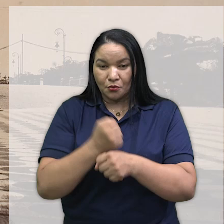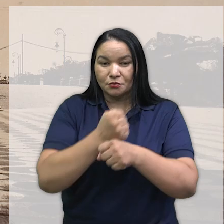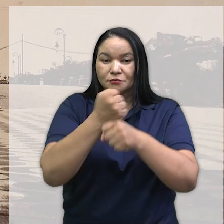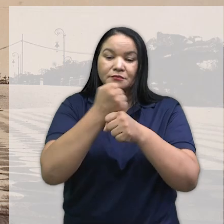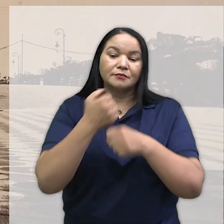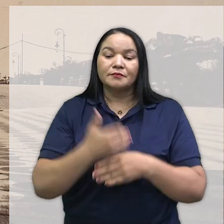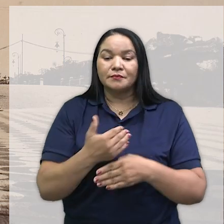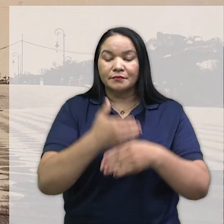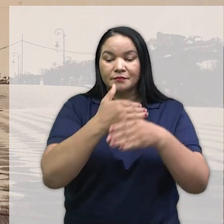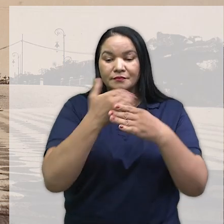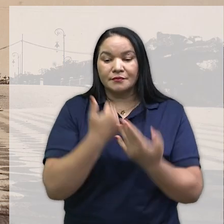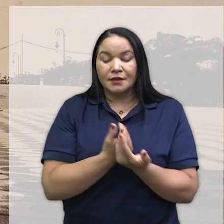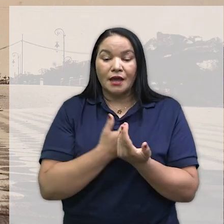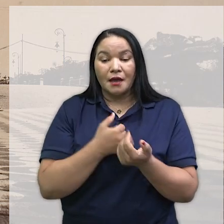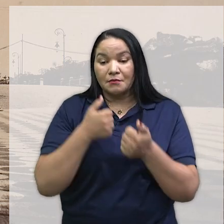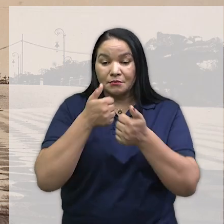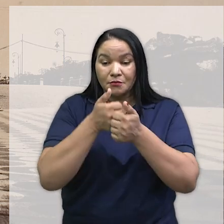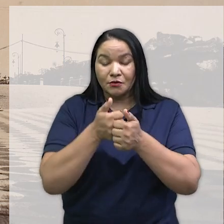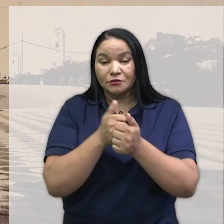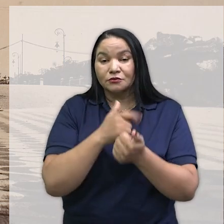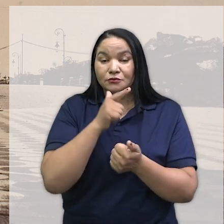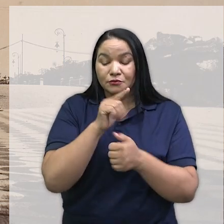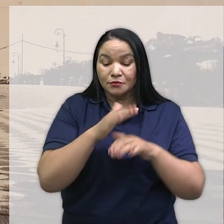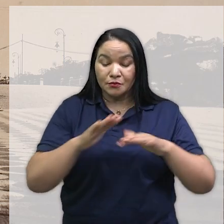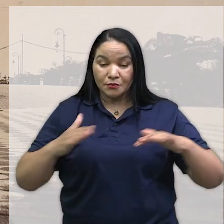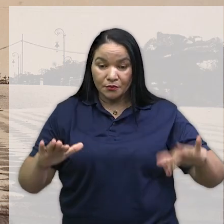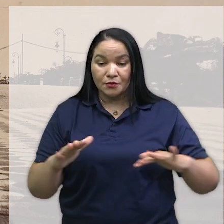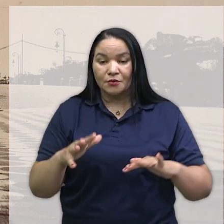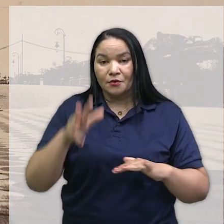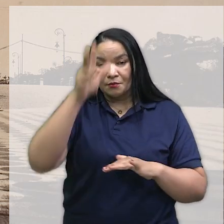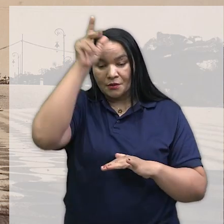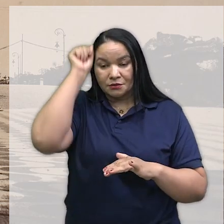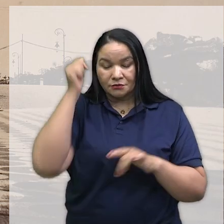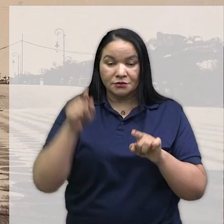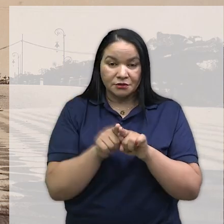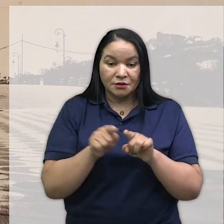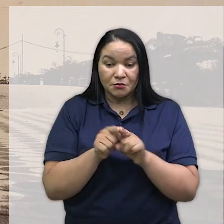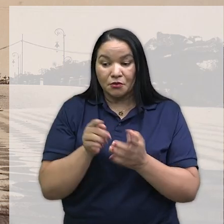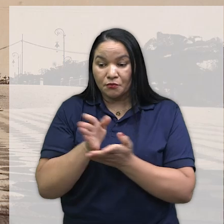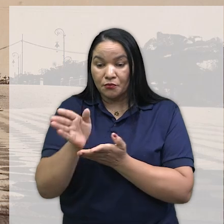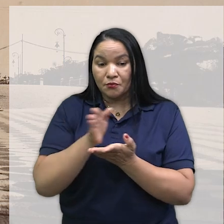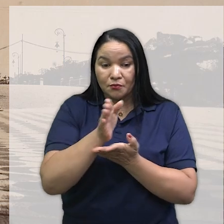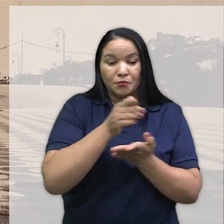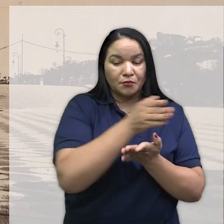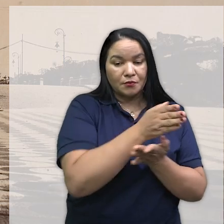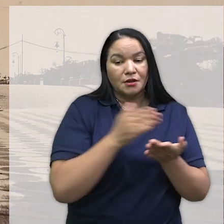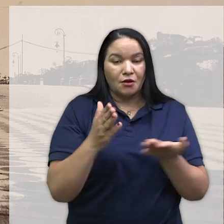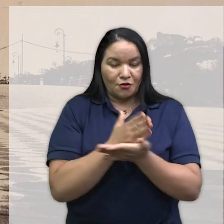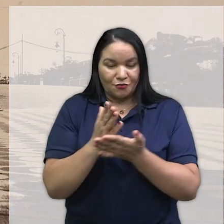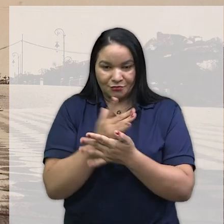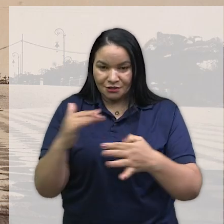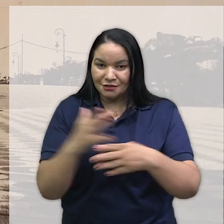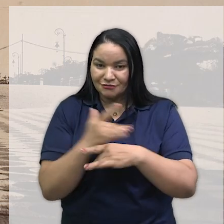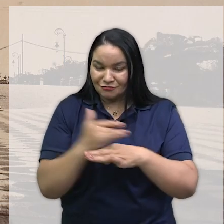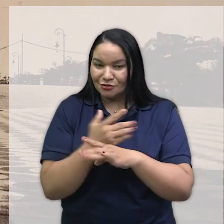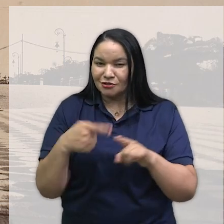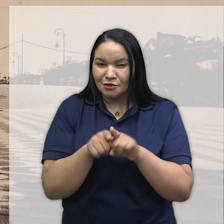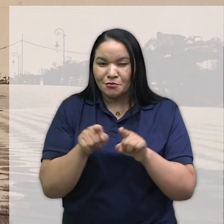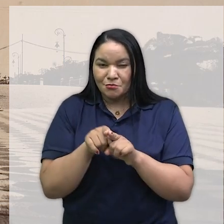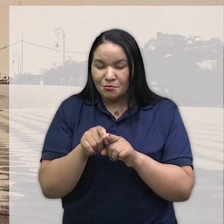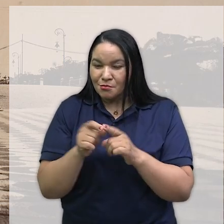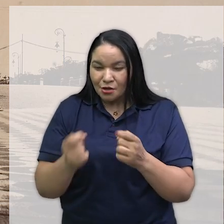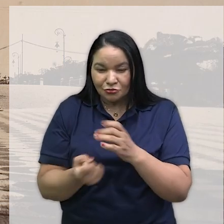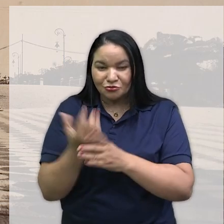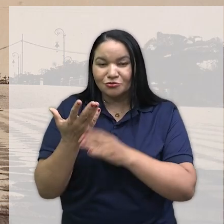ali à margem do caudaloso rio Amazonas e também de seus afluentes. E algumas cidades, galera, acabaram